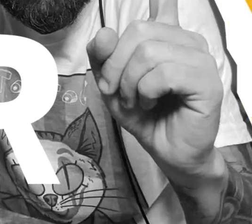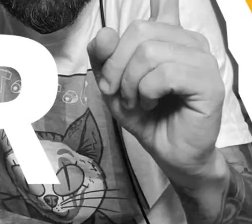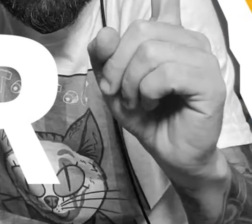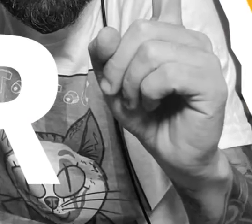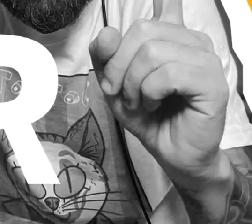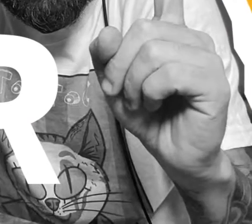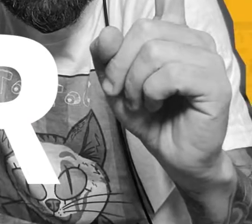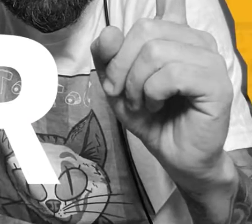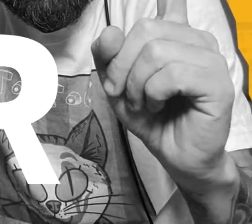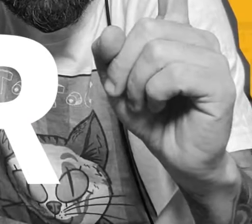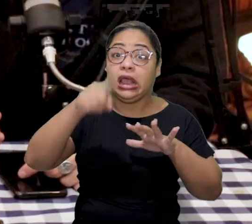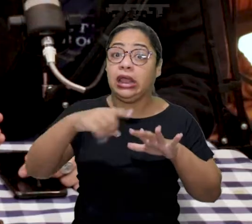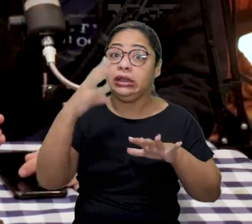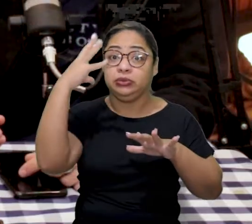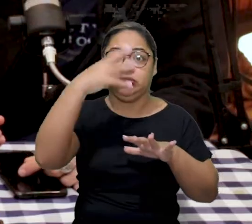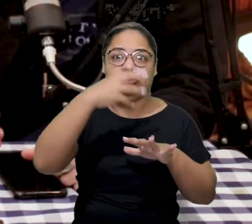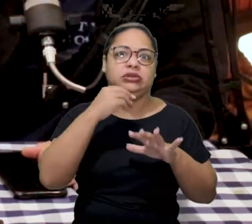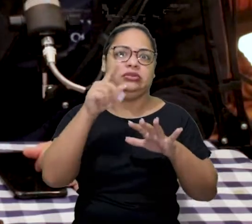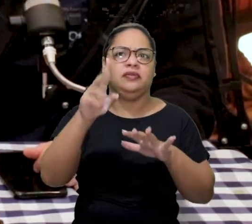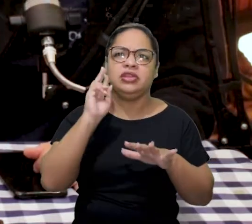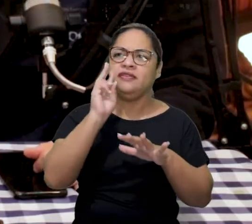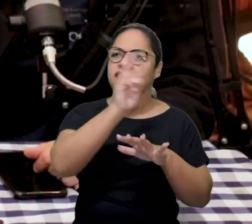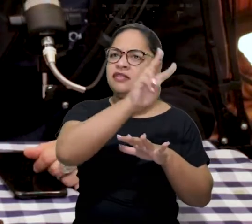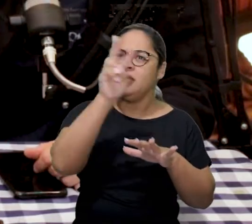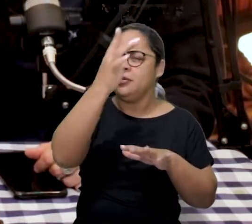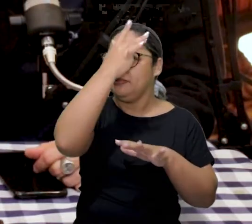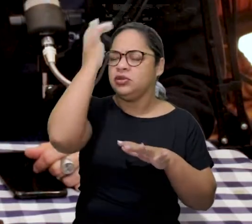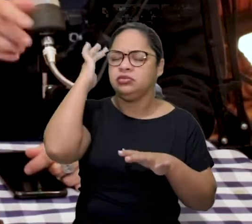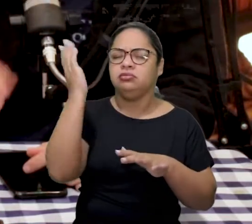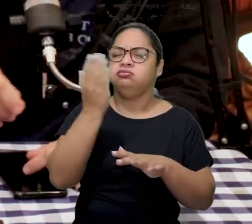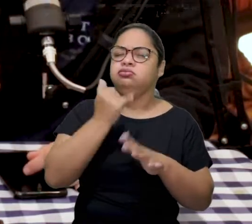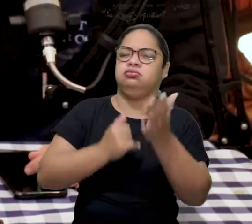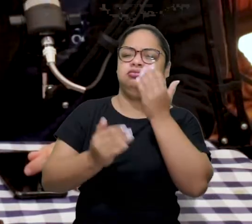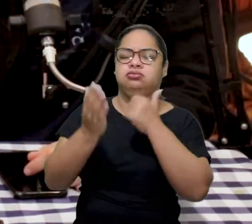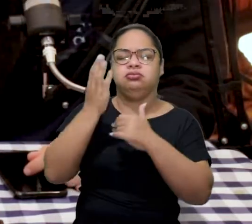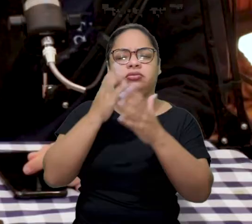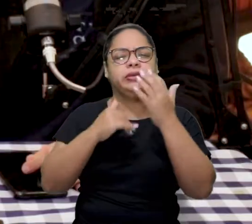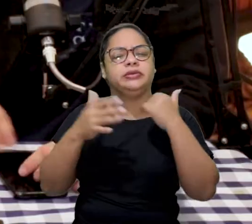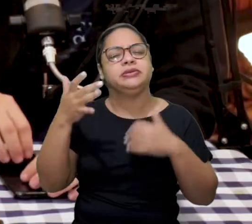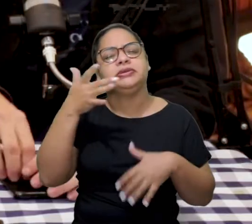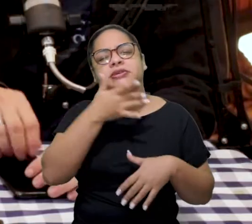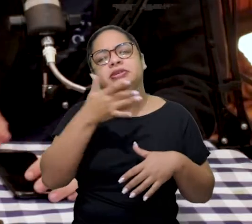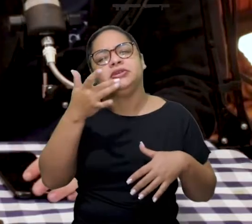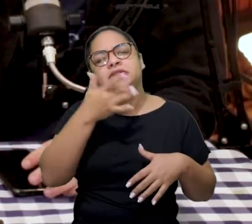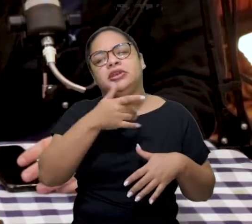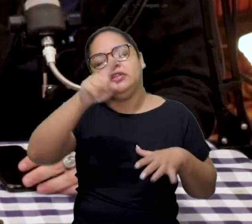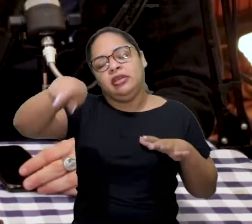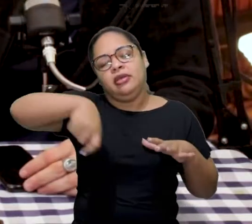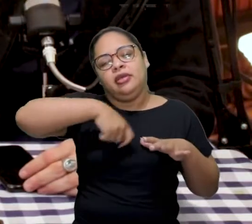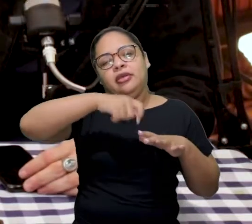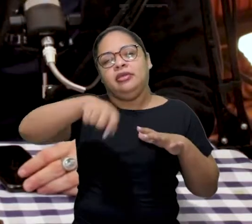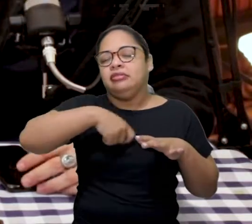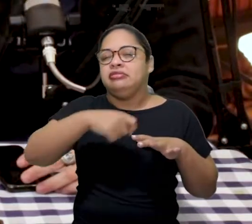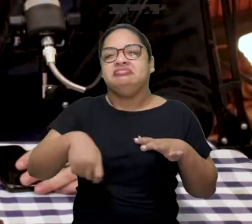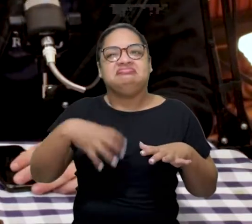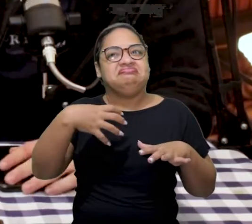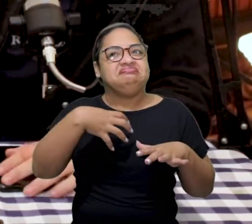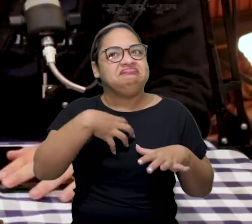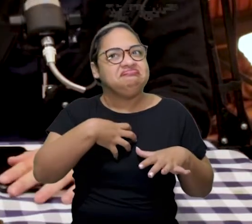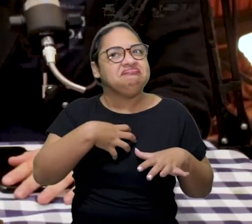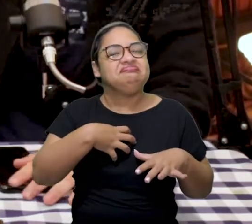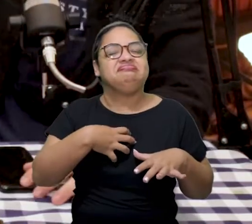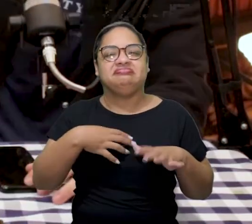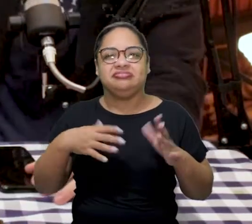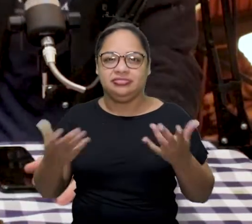a cozinha um negócio muito bonito né cara você vê a pessoa comendo falando portão uma delícia de um negócio que você fez é